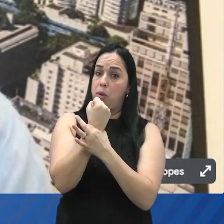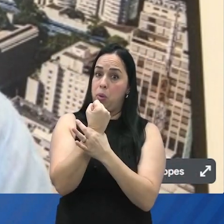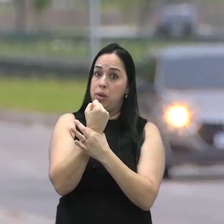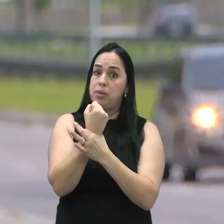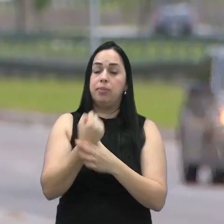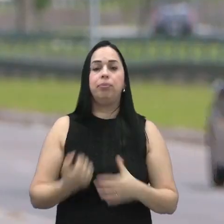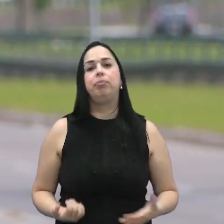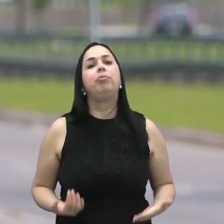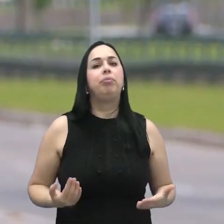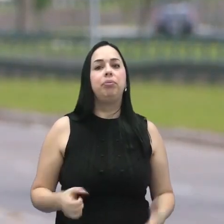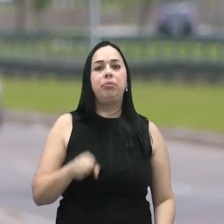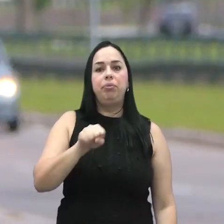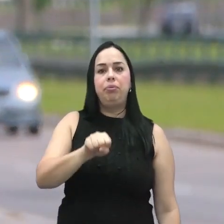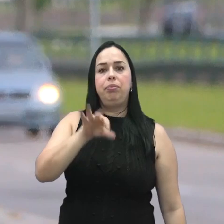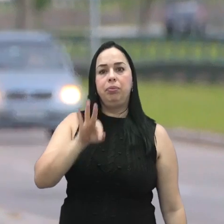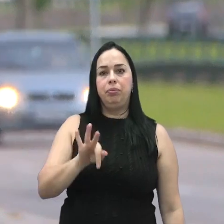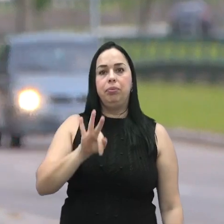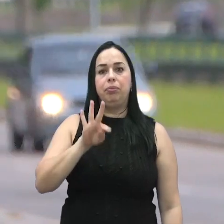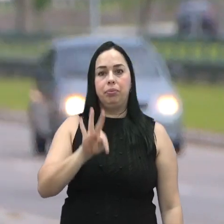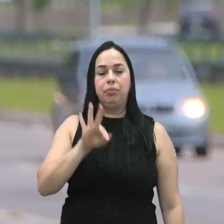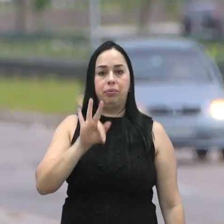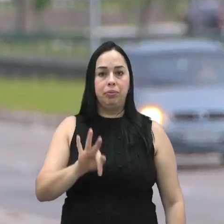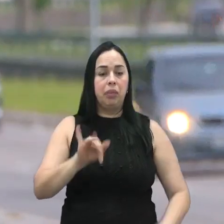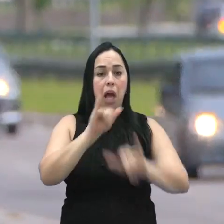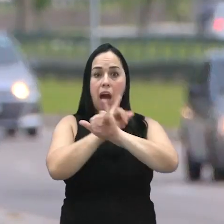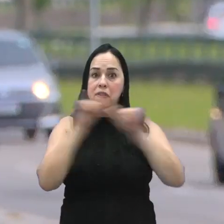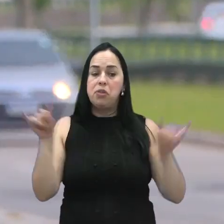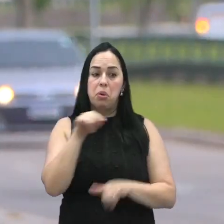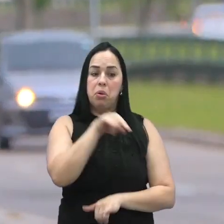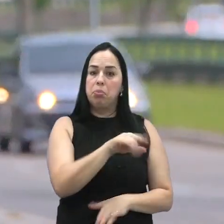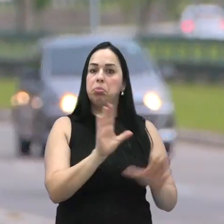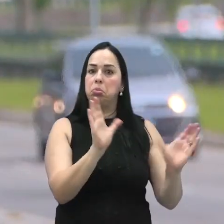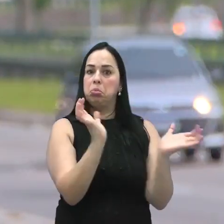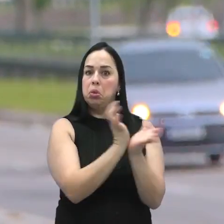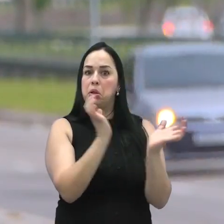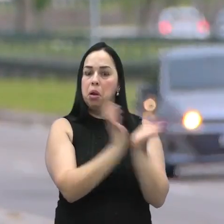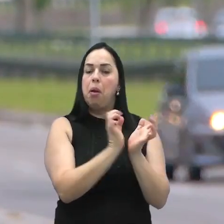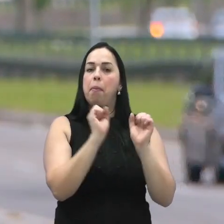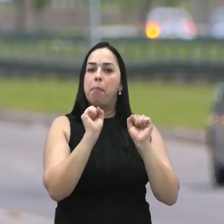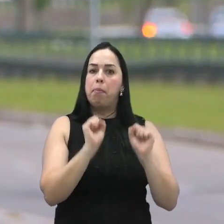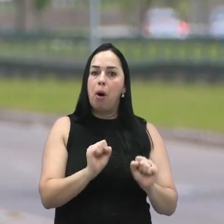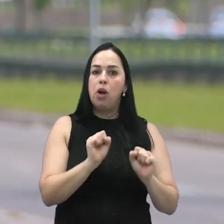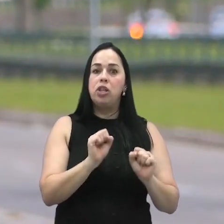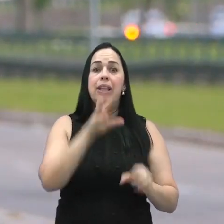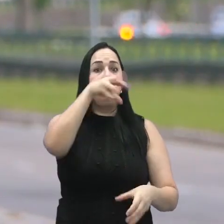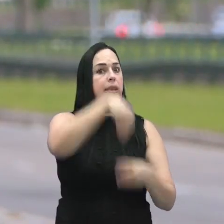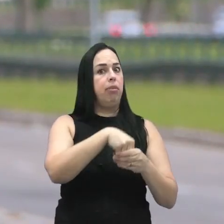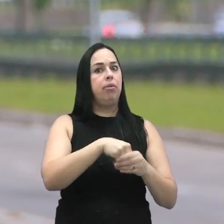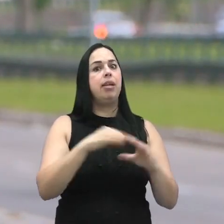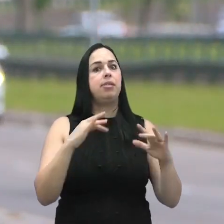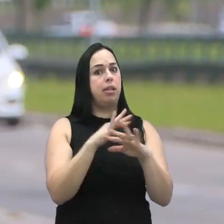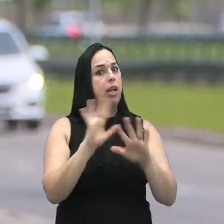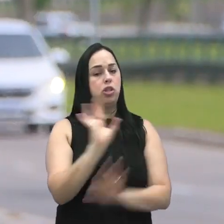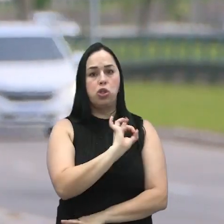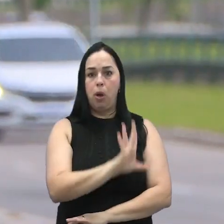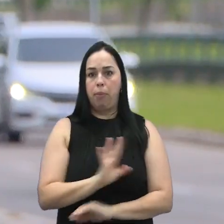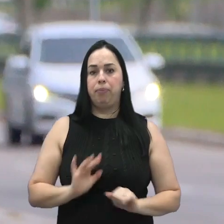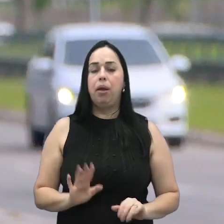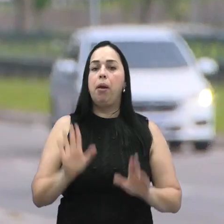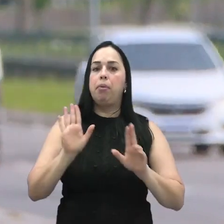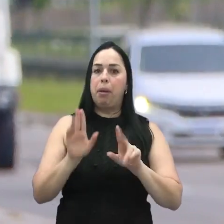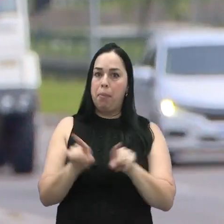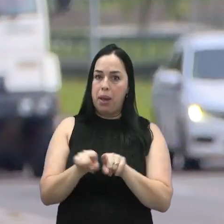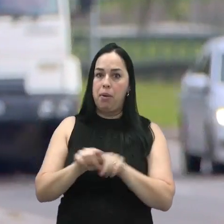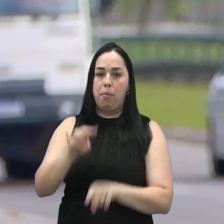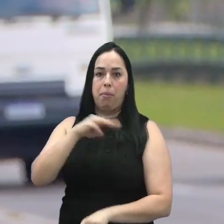prevenção. O STF deixou claro que os guardas municipais só podem atuar dentro da própria cidade e com supervisão